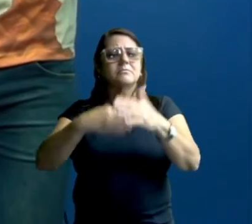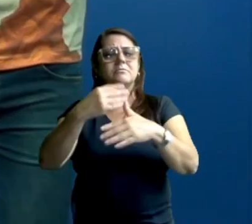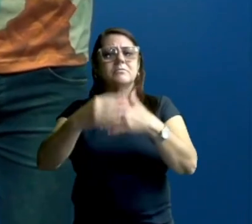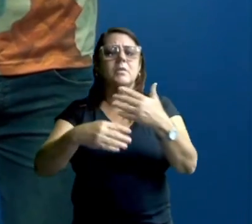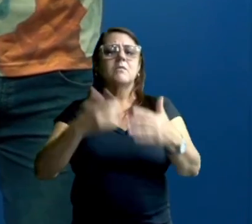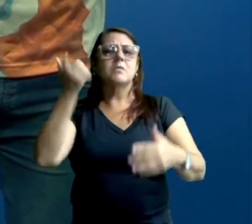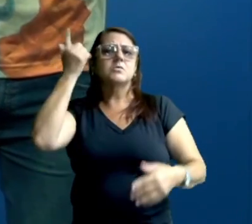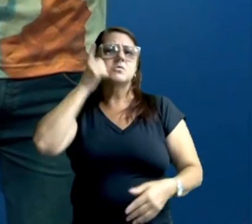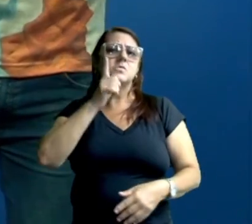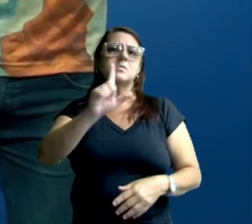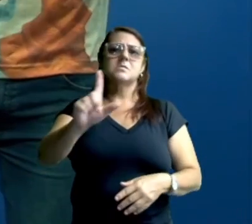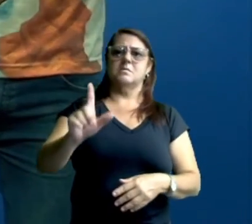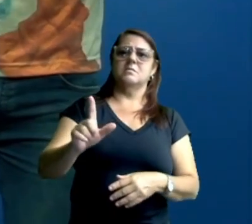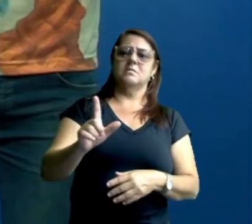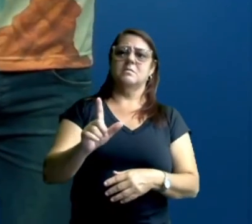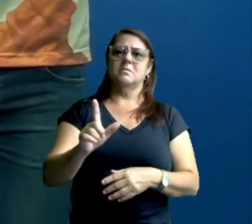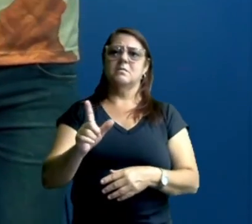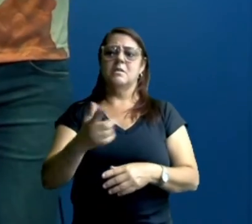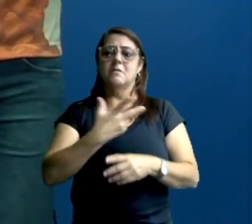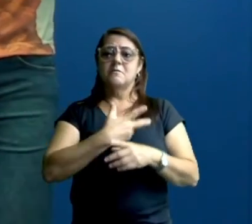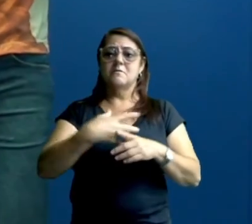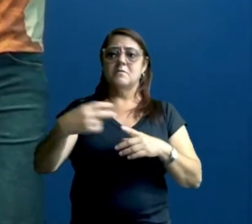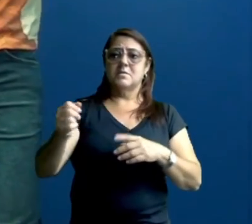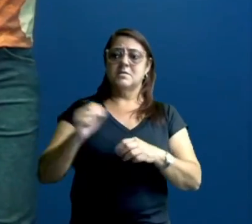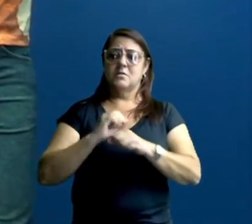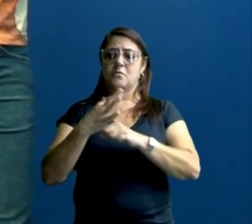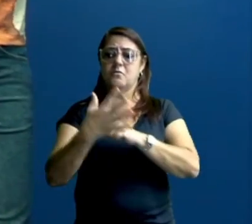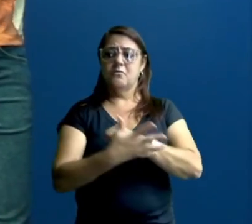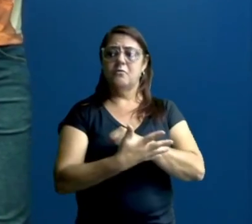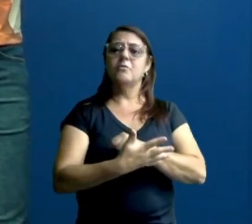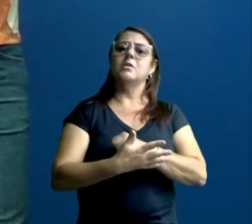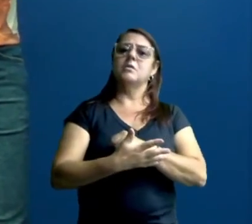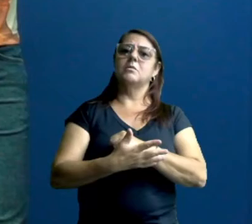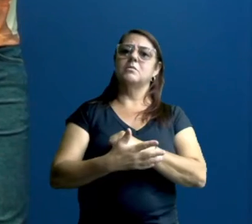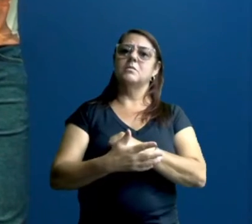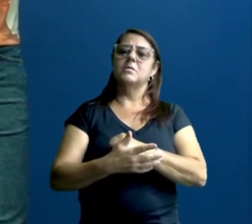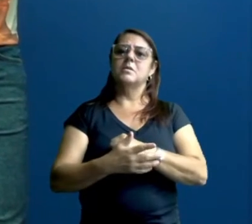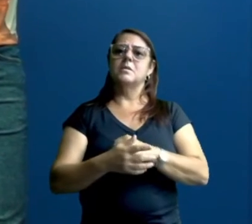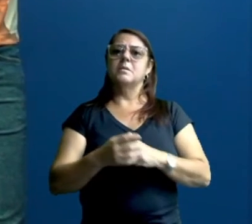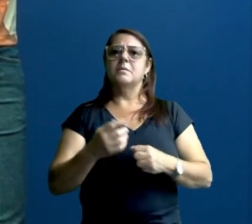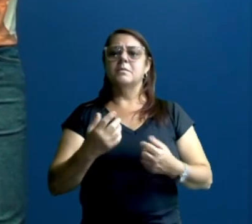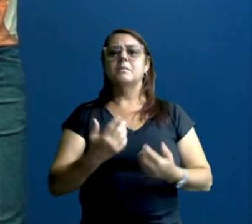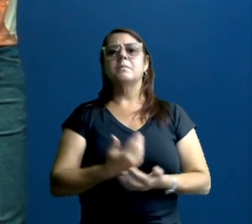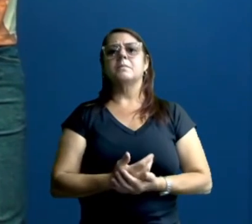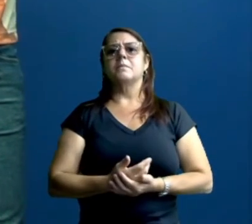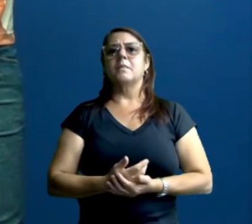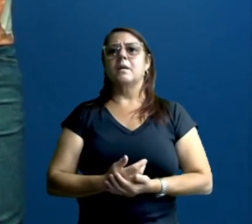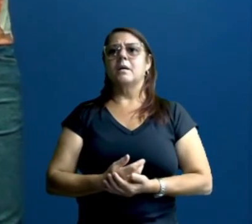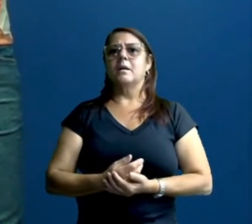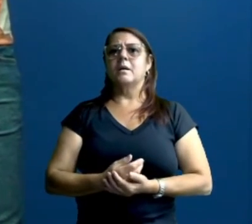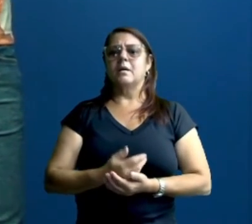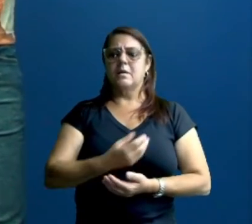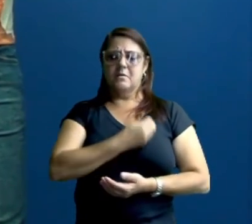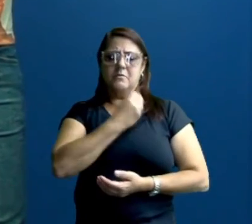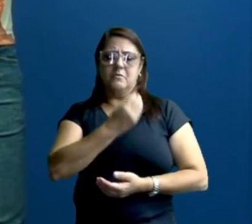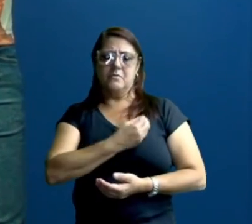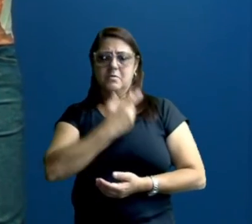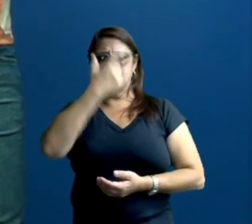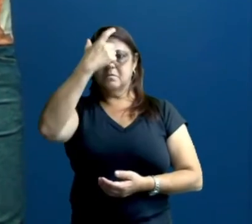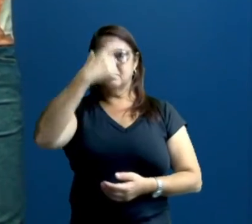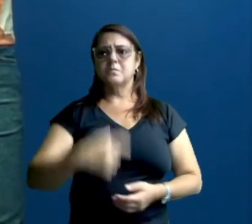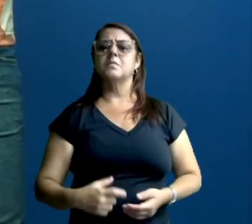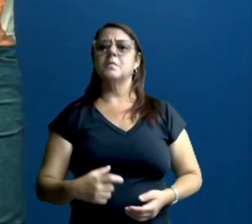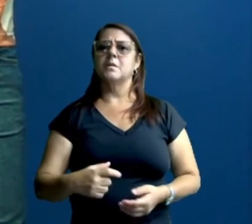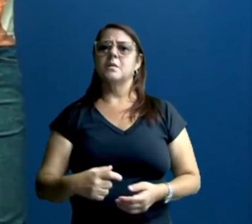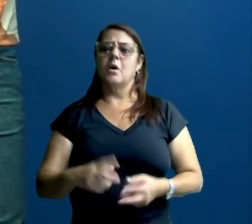conseguir vencer esse vírus que tem causado tantos danos a vidas humanas, tá